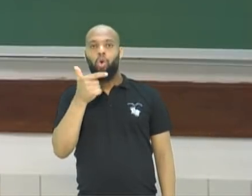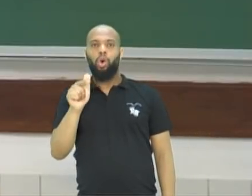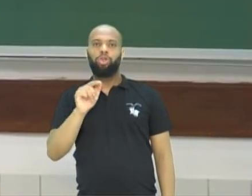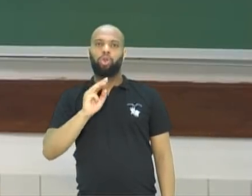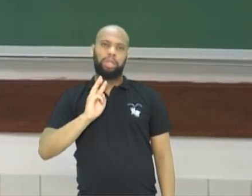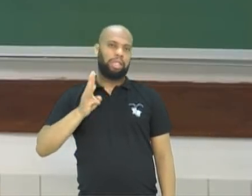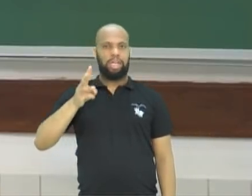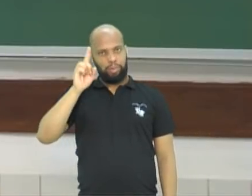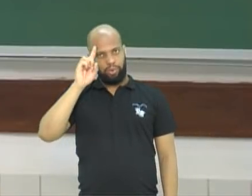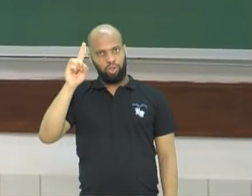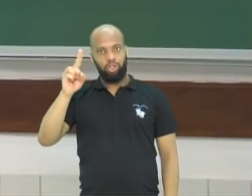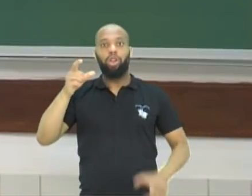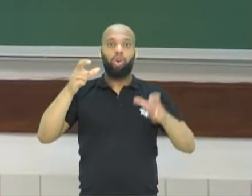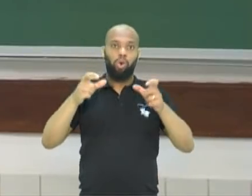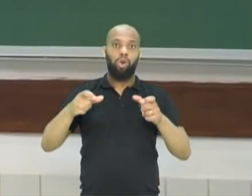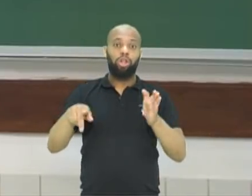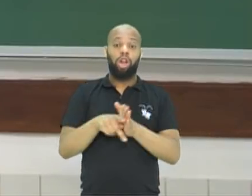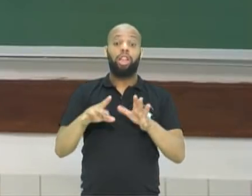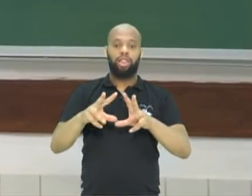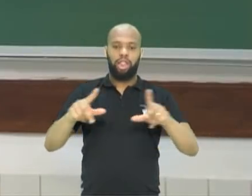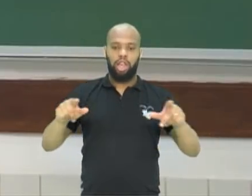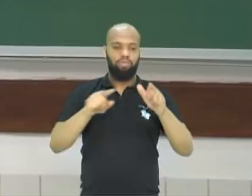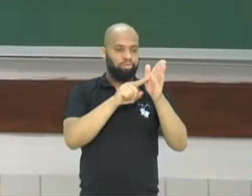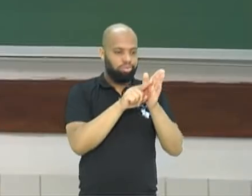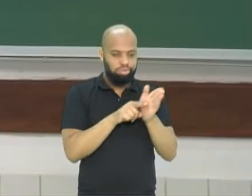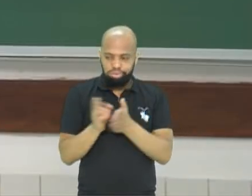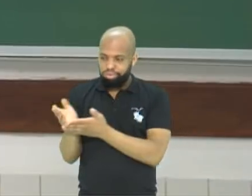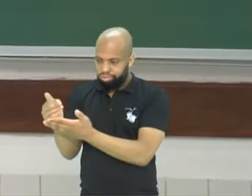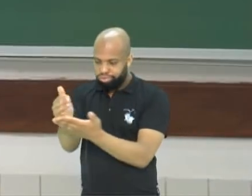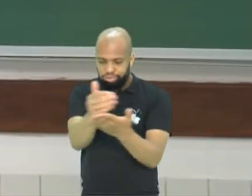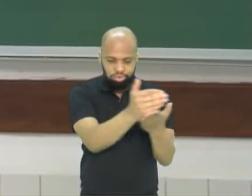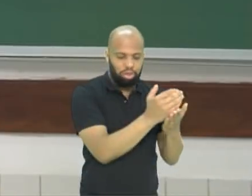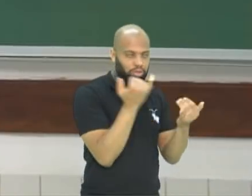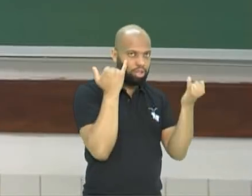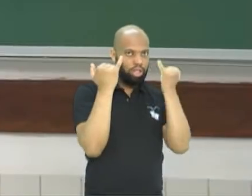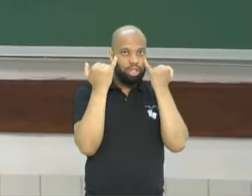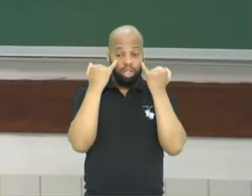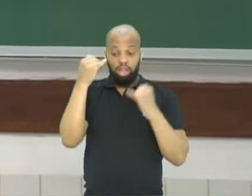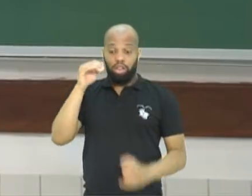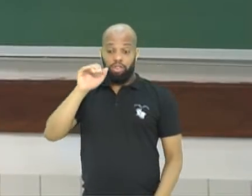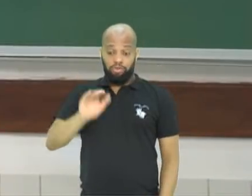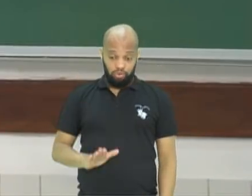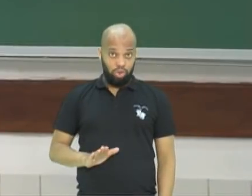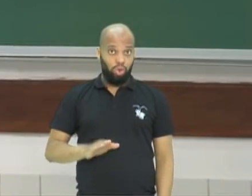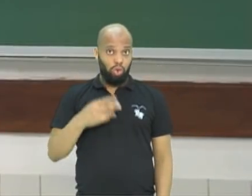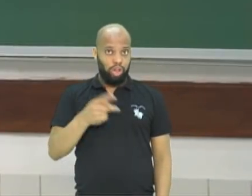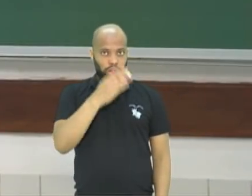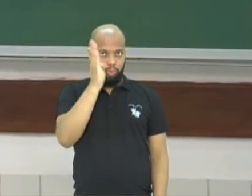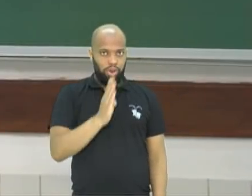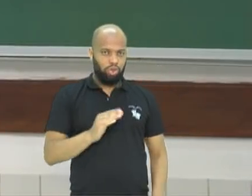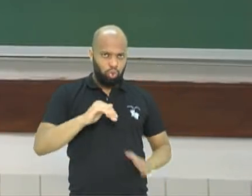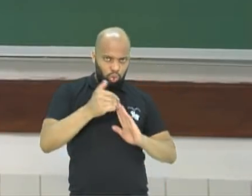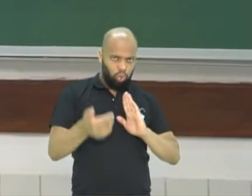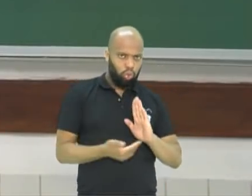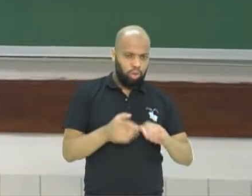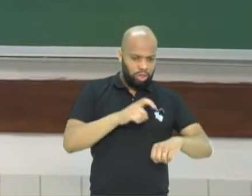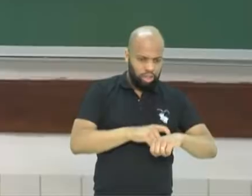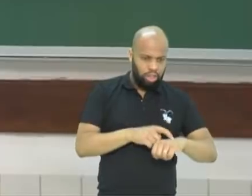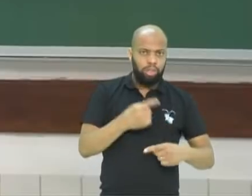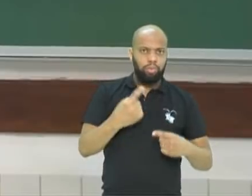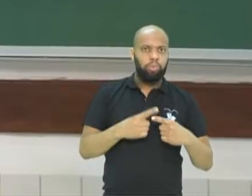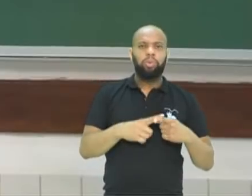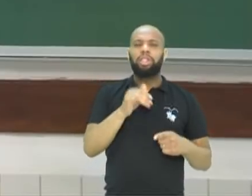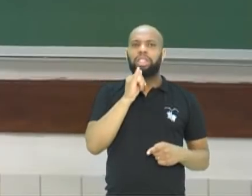poucos foram em terra. Ele permaneceu no Brasil todo o tempo, nessa ida e vinda, porque eles foram